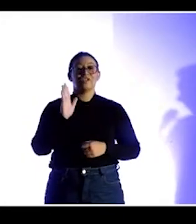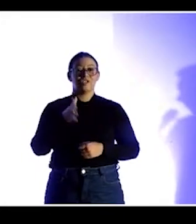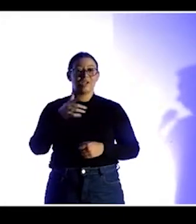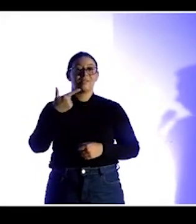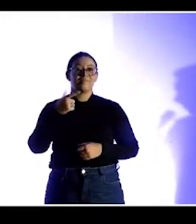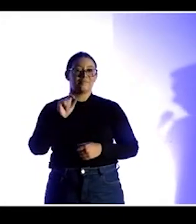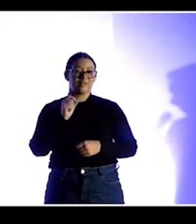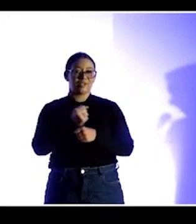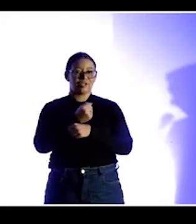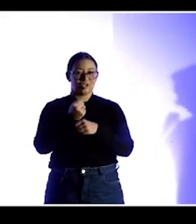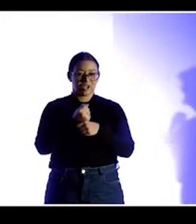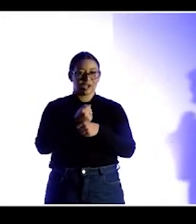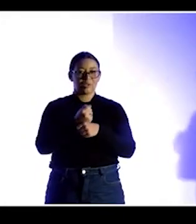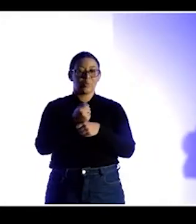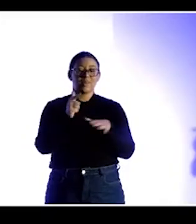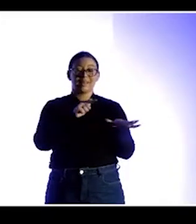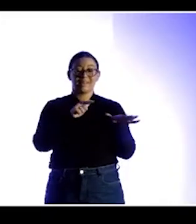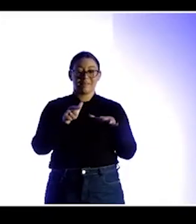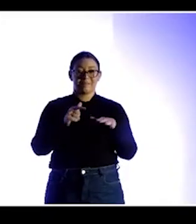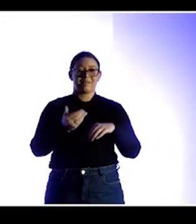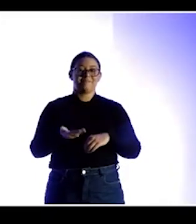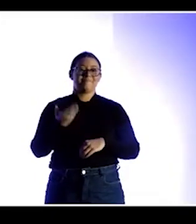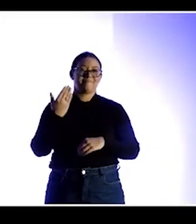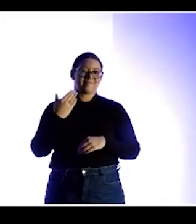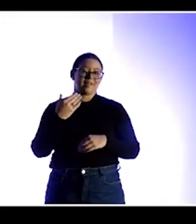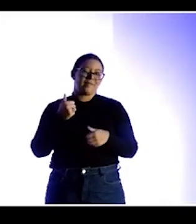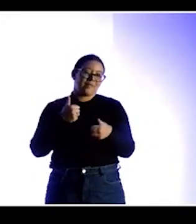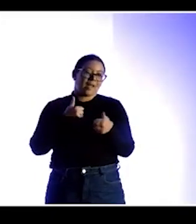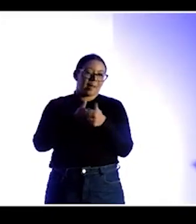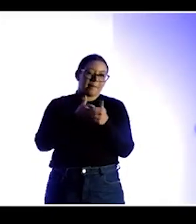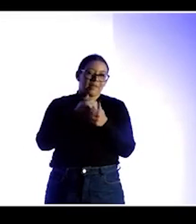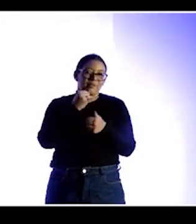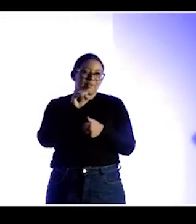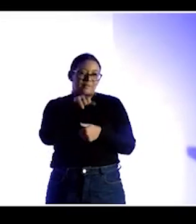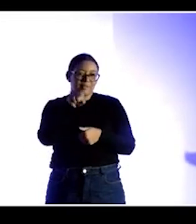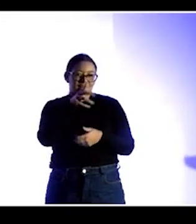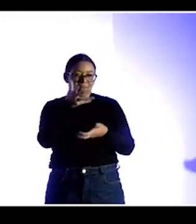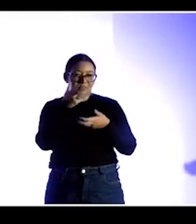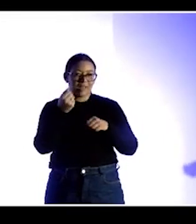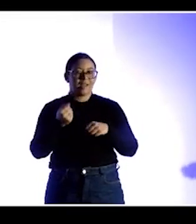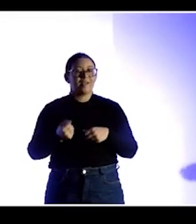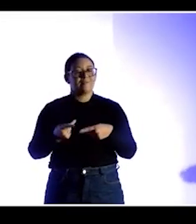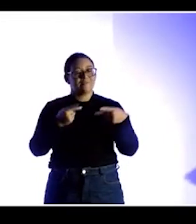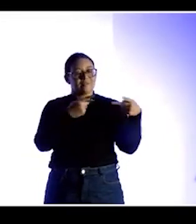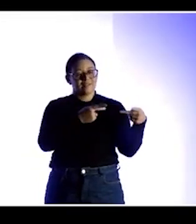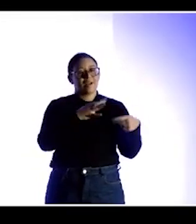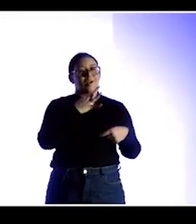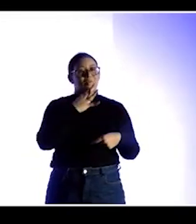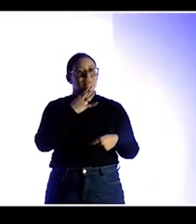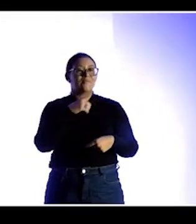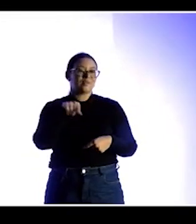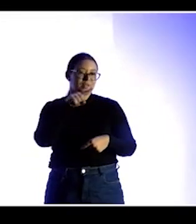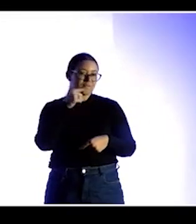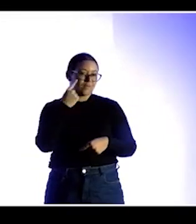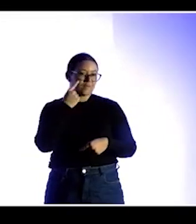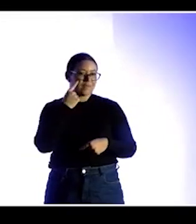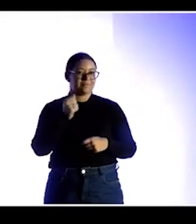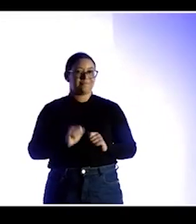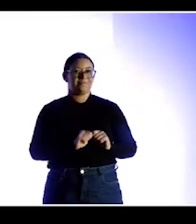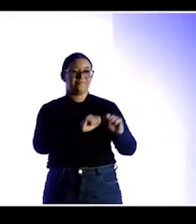de operação ininterrupta na semana passada. Ele está aqui pertinho, vocês podem visitar ele, vocês vão reconhecer pelas imagens que eu vou mostrar aqui.